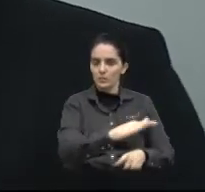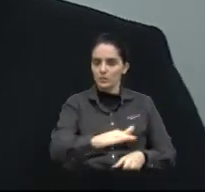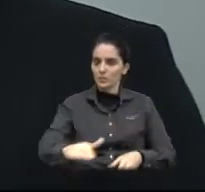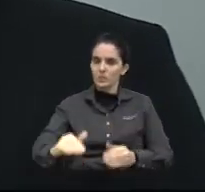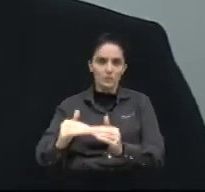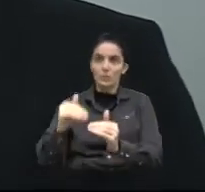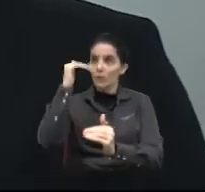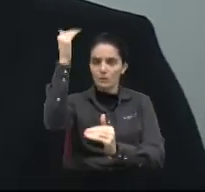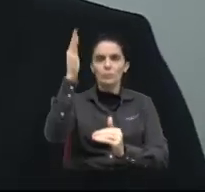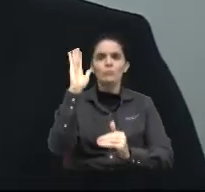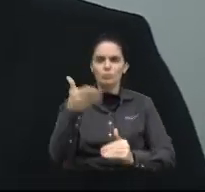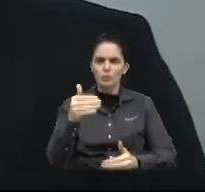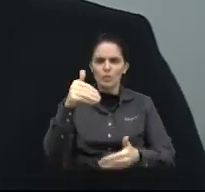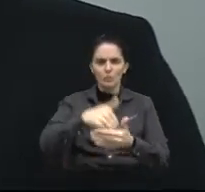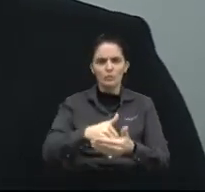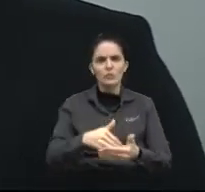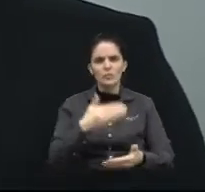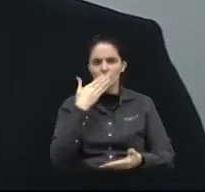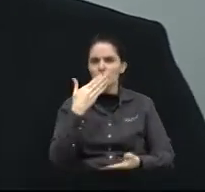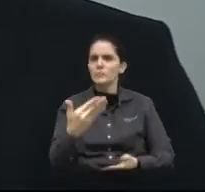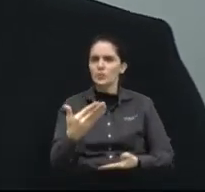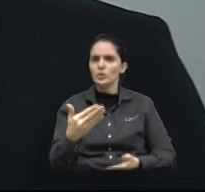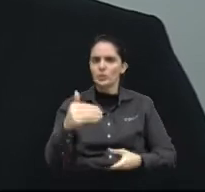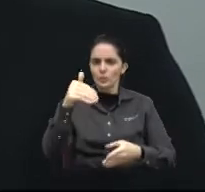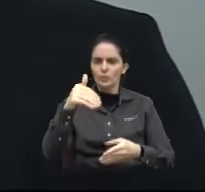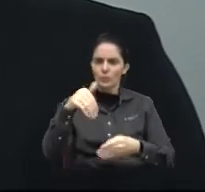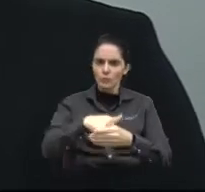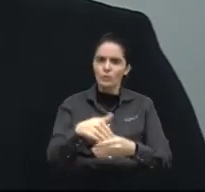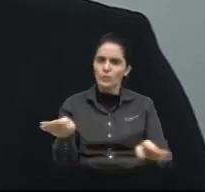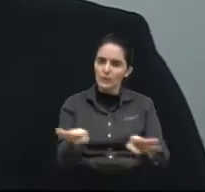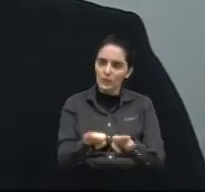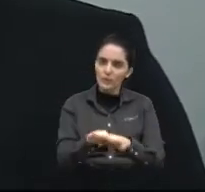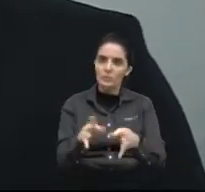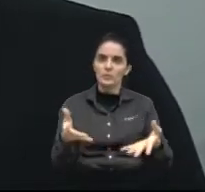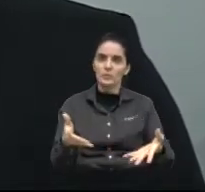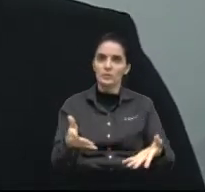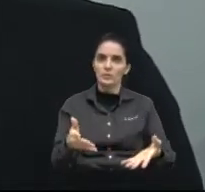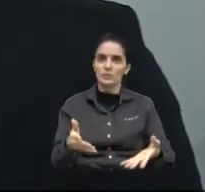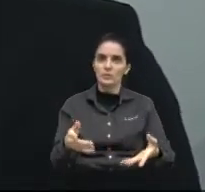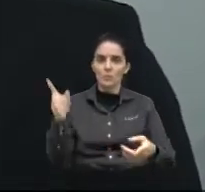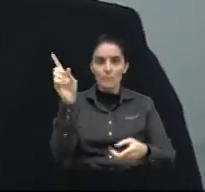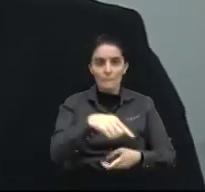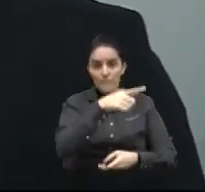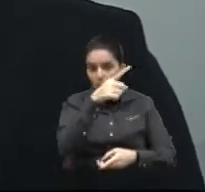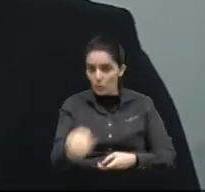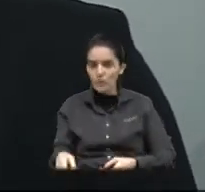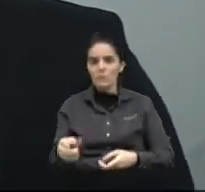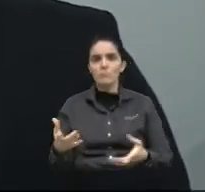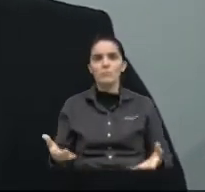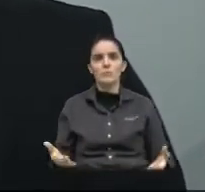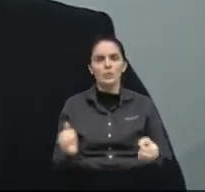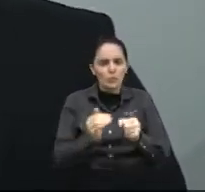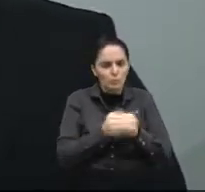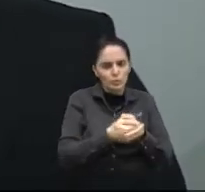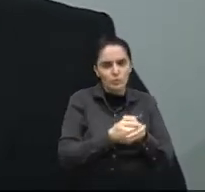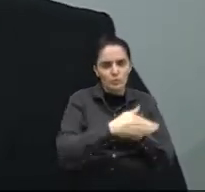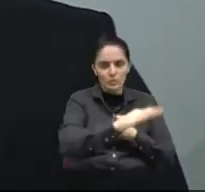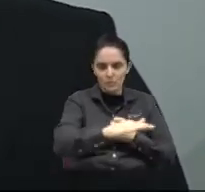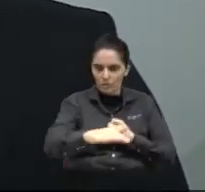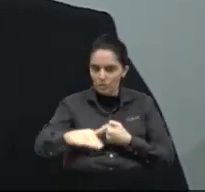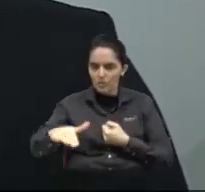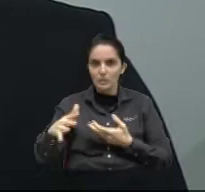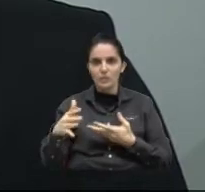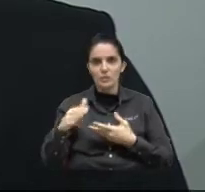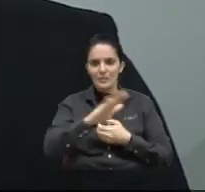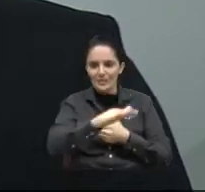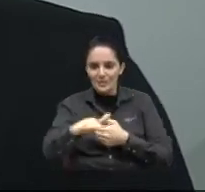foi pedindo revisão vamos votar esse projeto também proíbe o envio de proteger as nossas crianças